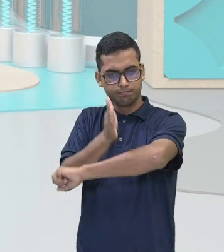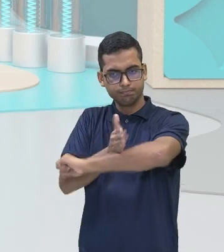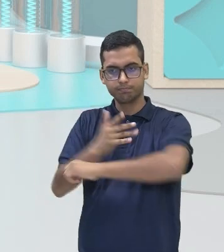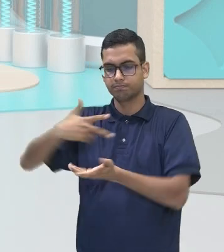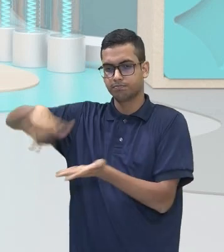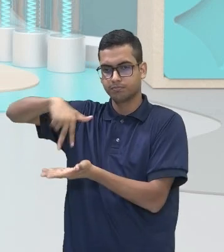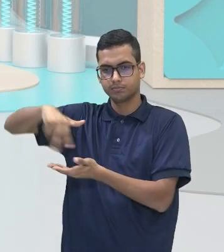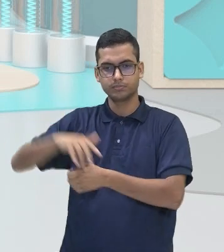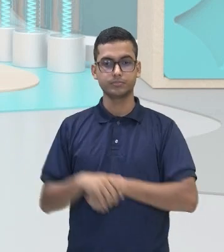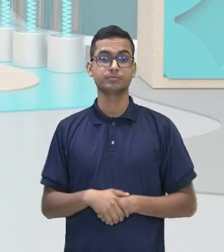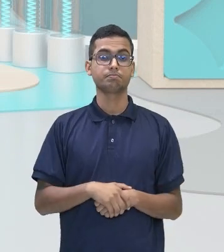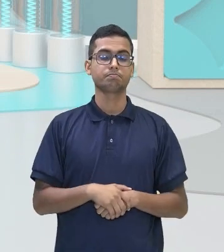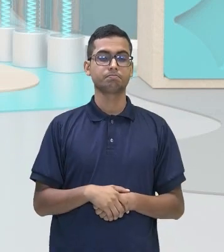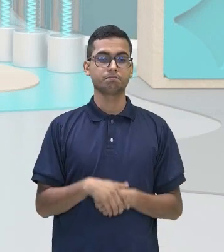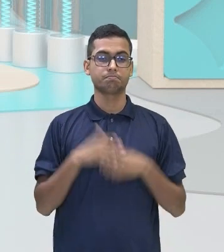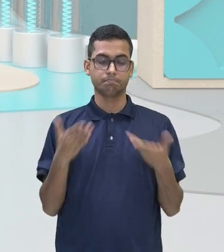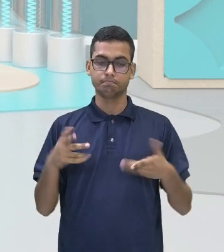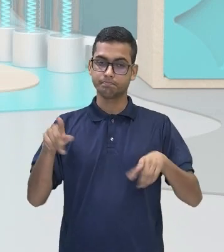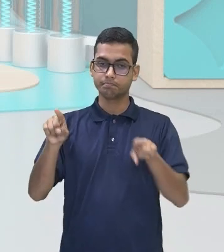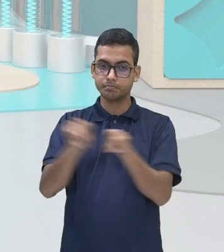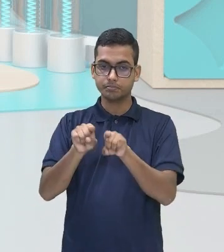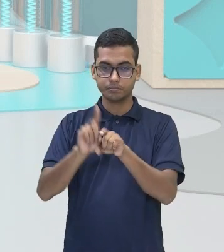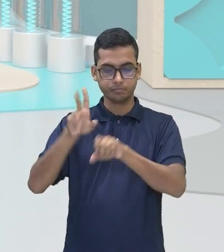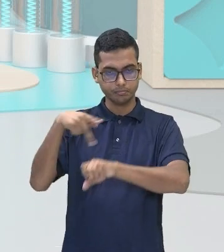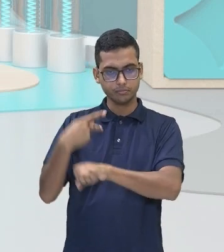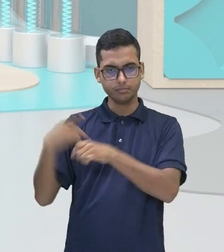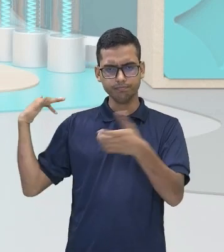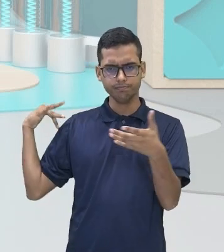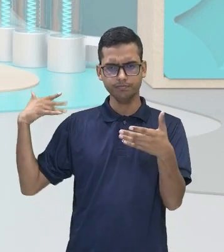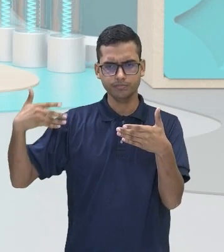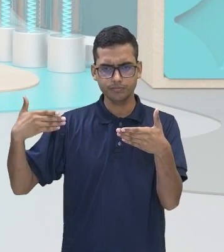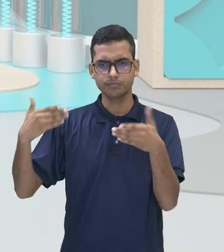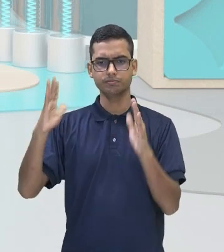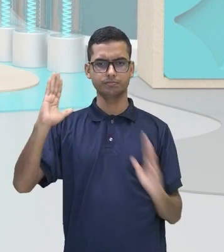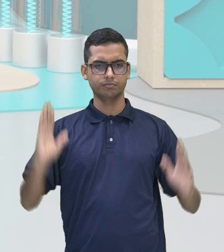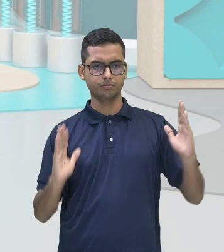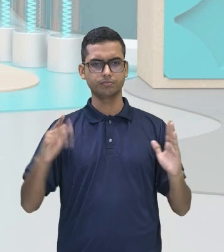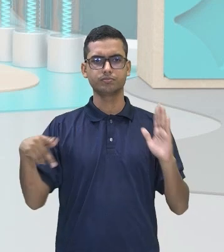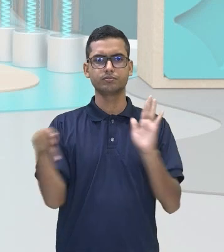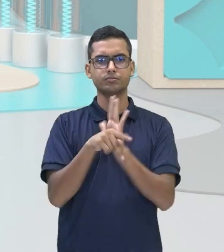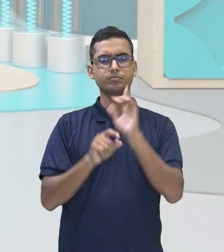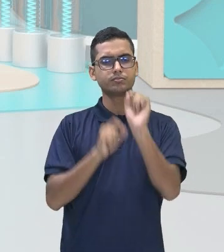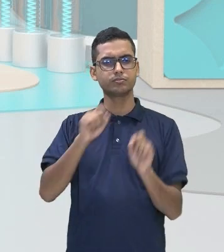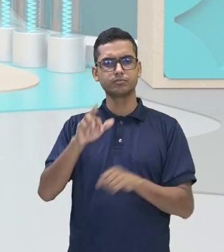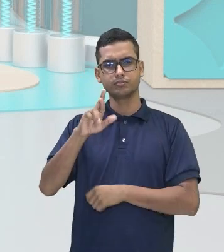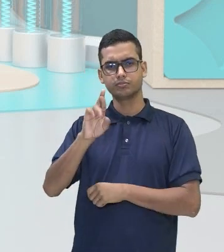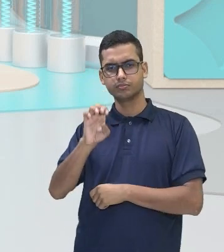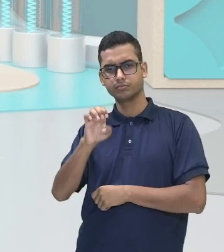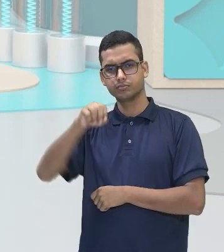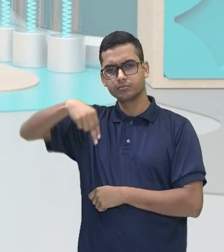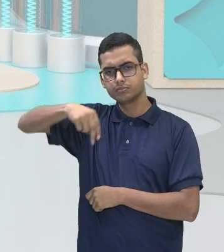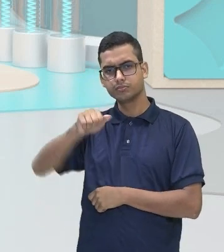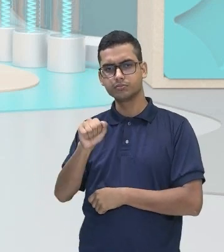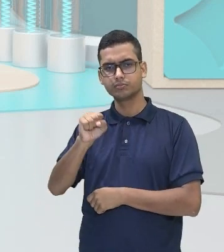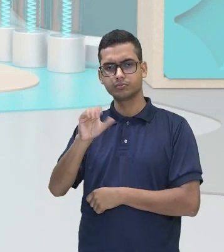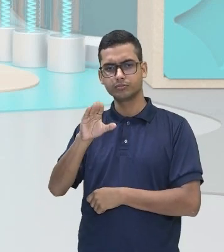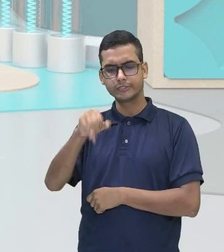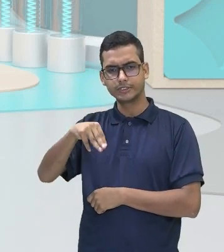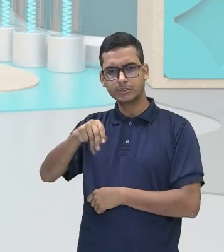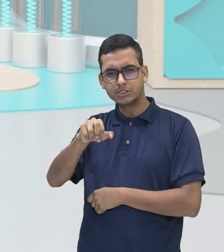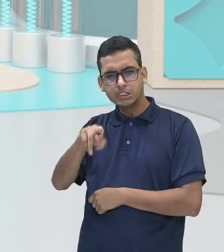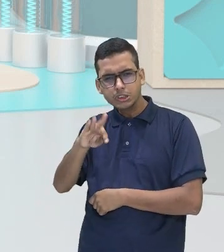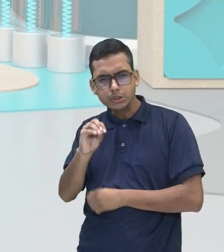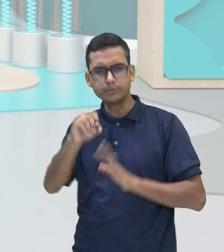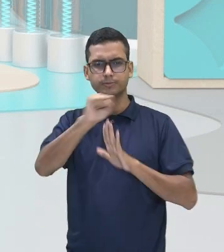pouco mais avante ali na história, né, um pouco mais adiante, no período do Renascimento, que compreende aí os séculos